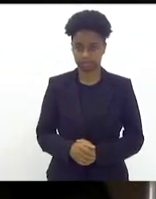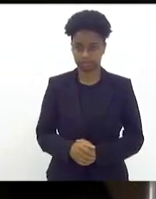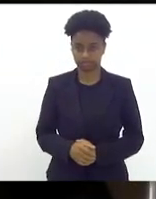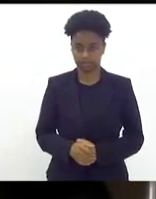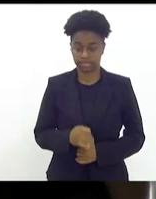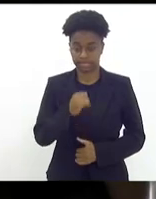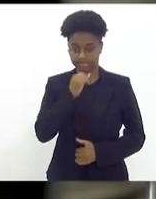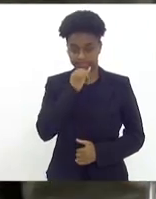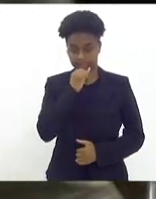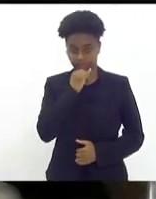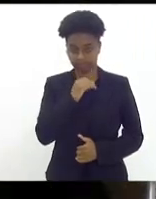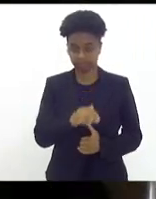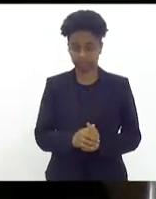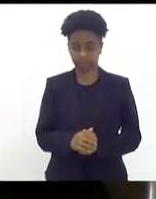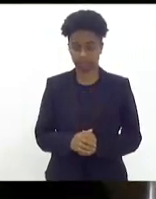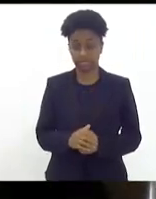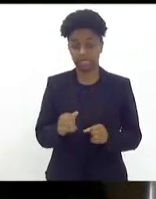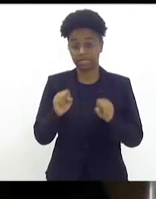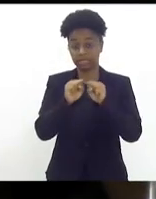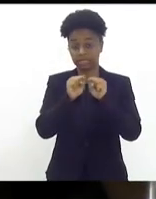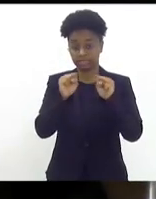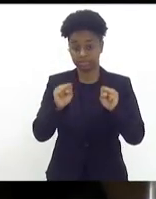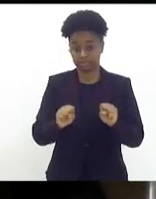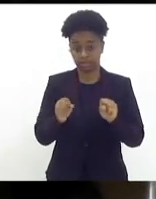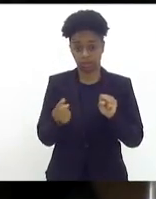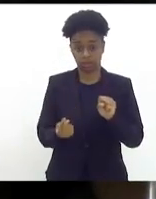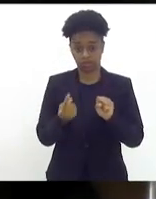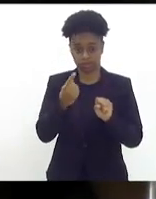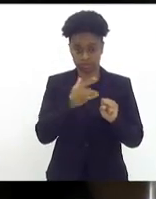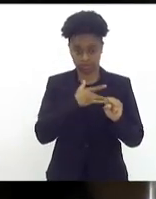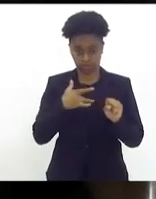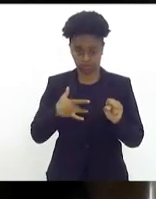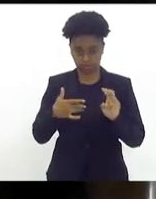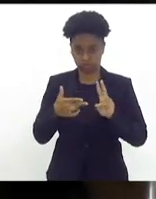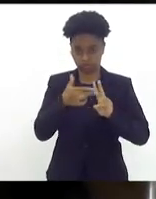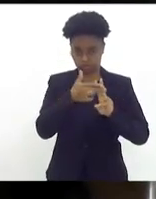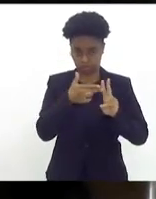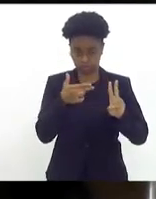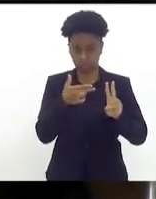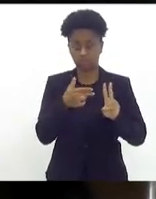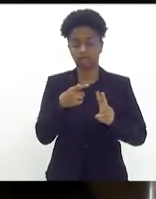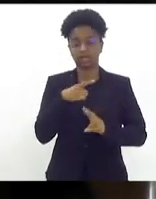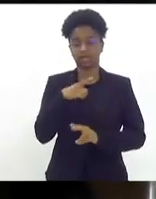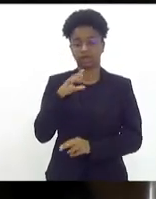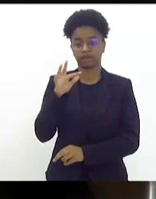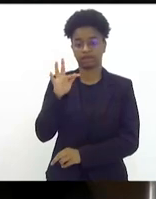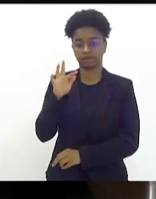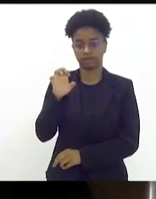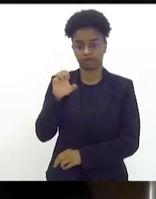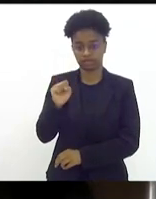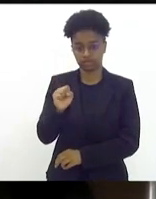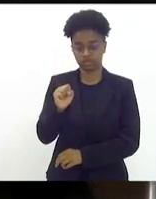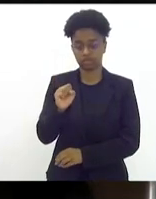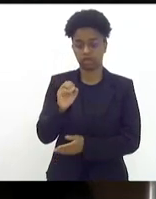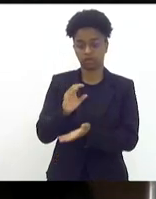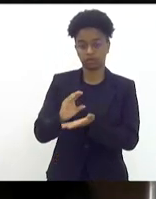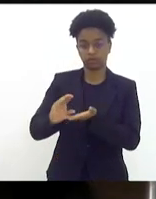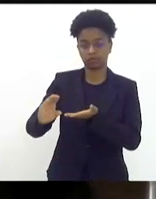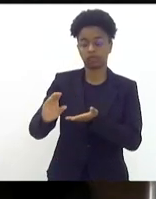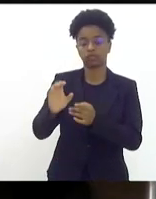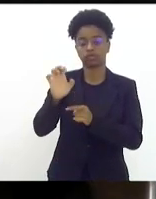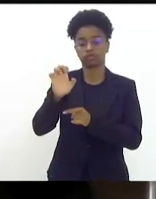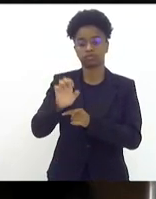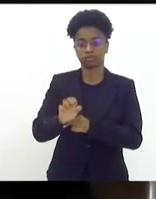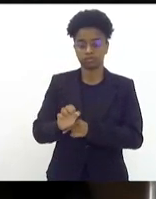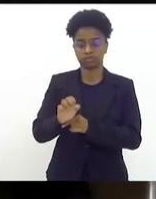Por exemplo, vamos pegar o Sistema Único de Saúde. Você tem o FES, Fundo Estadual de Saúde, e